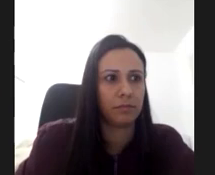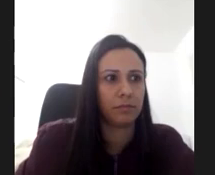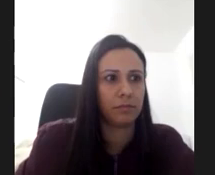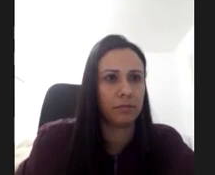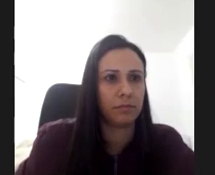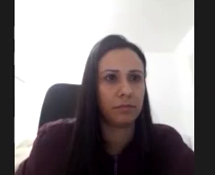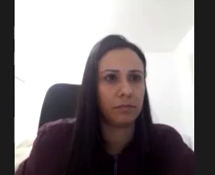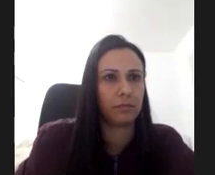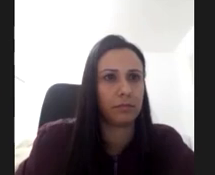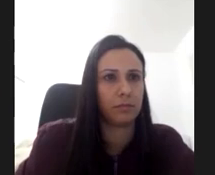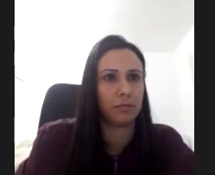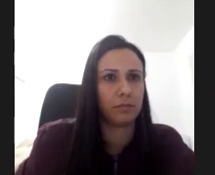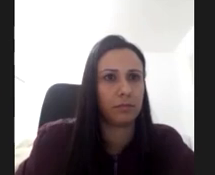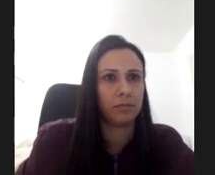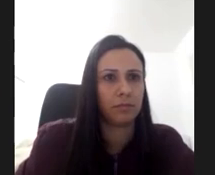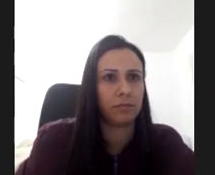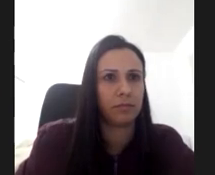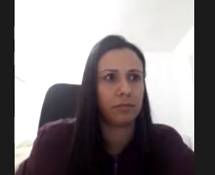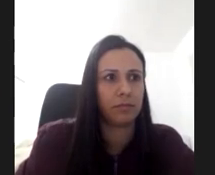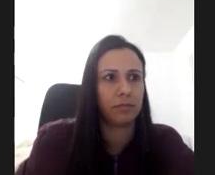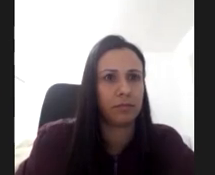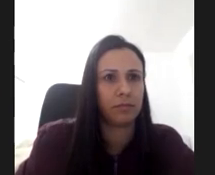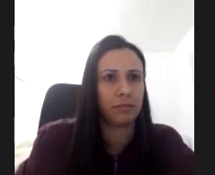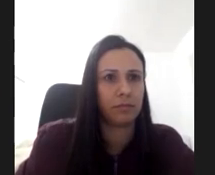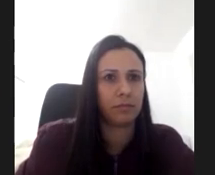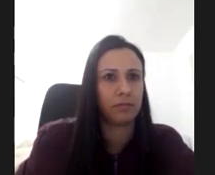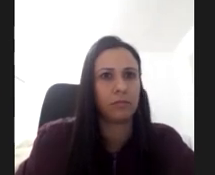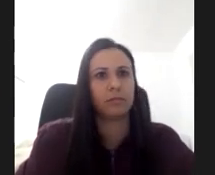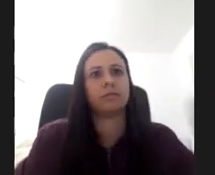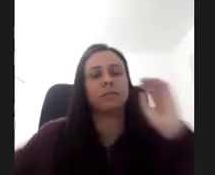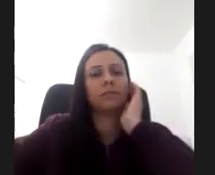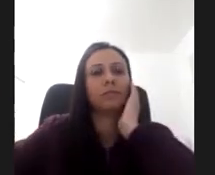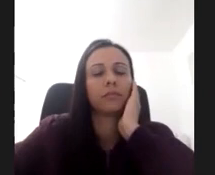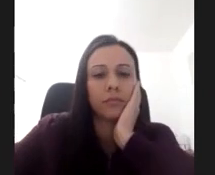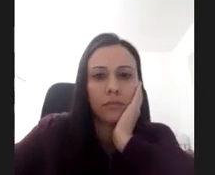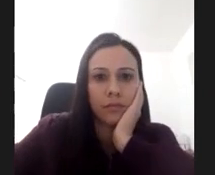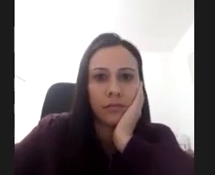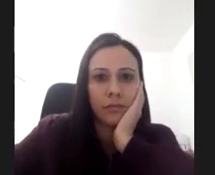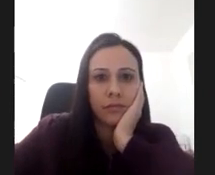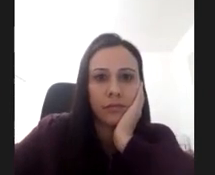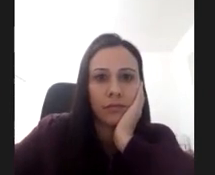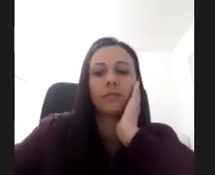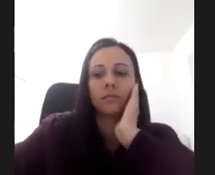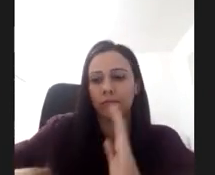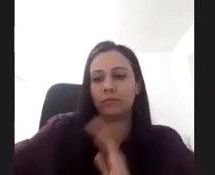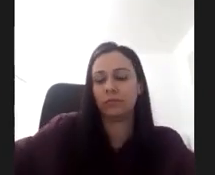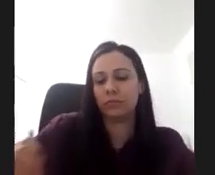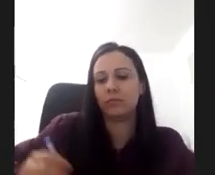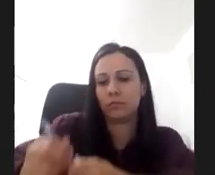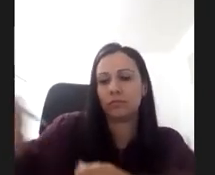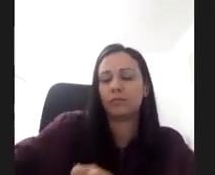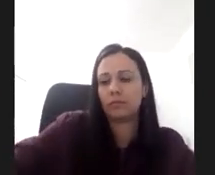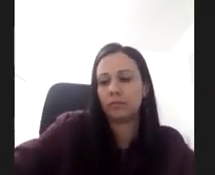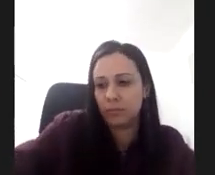E a sociedade não está tratando essas mortes de seres humanos como tragédia. A pergunta que se tem